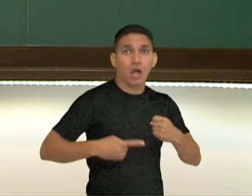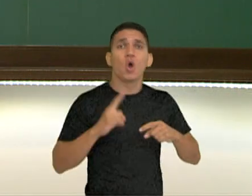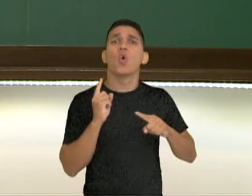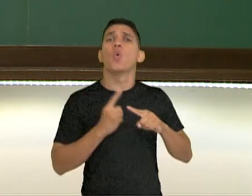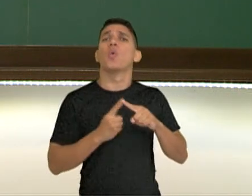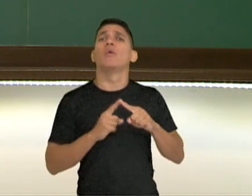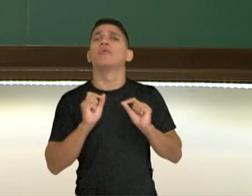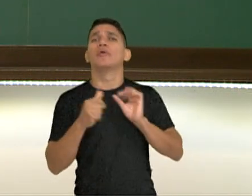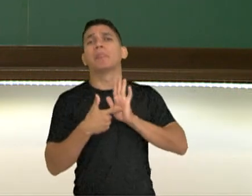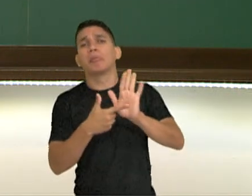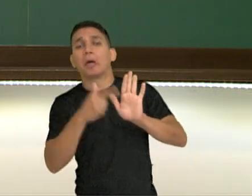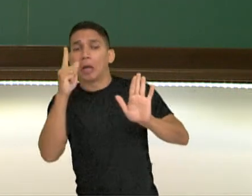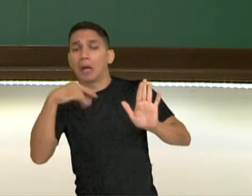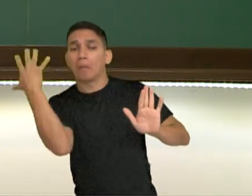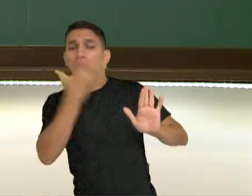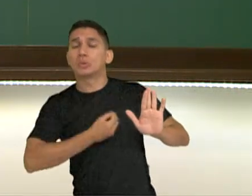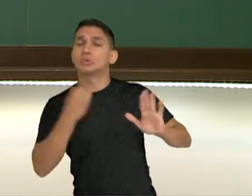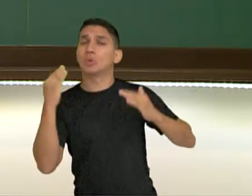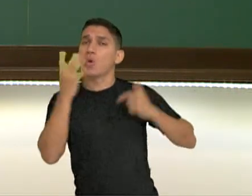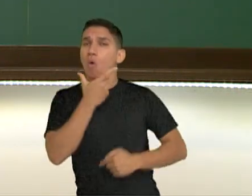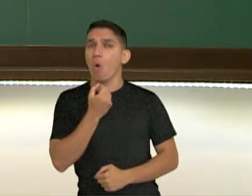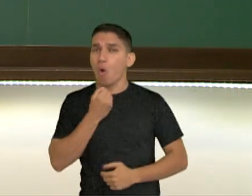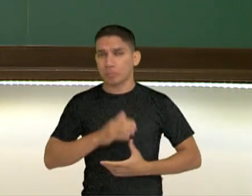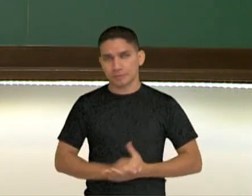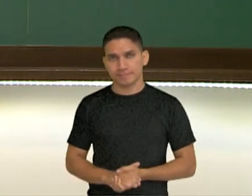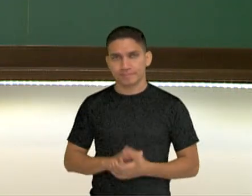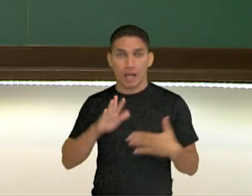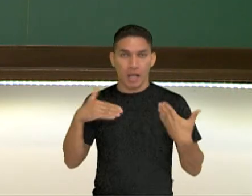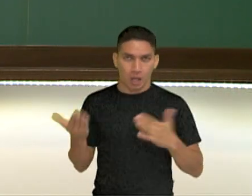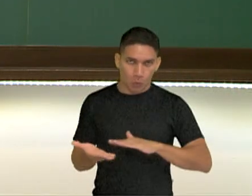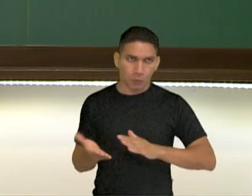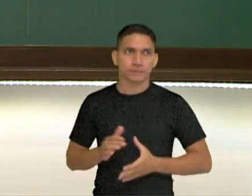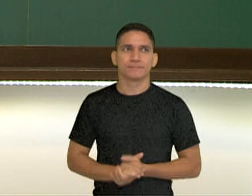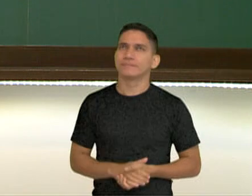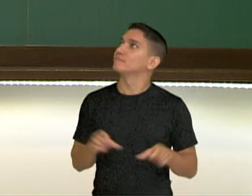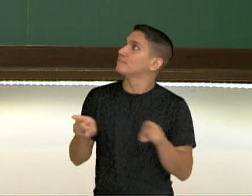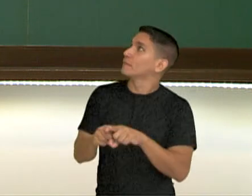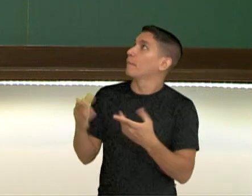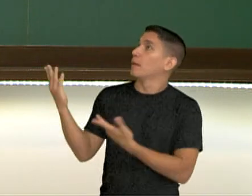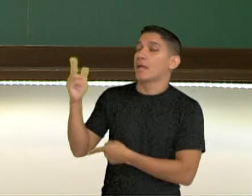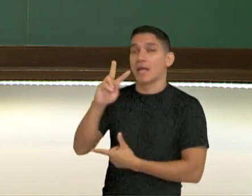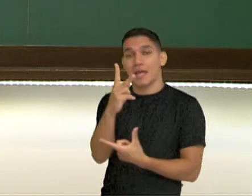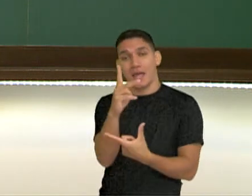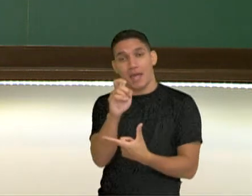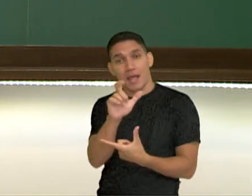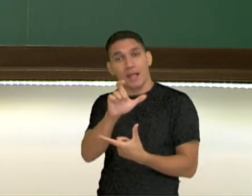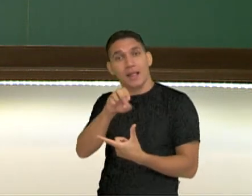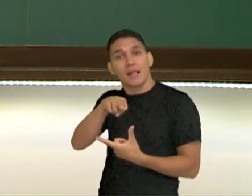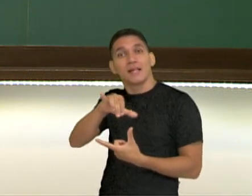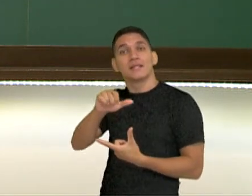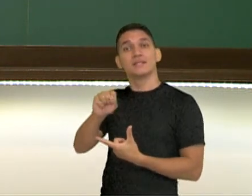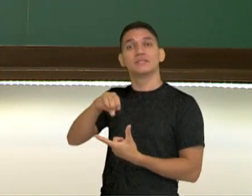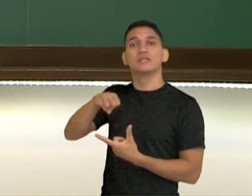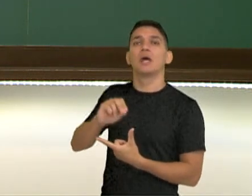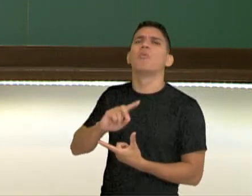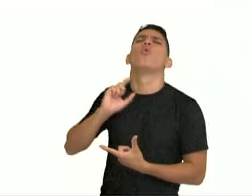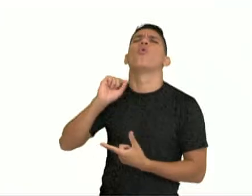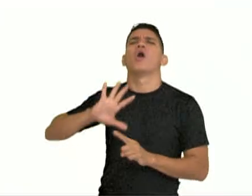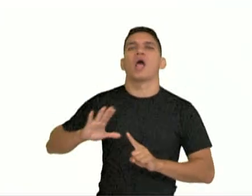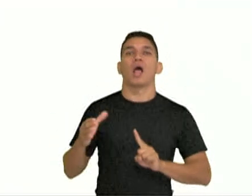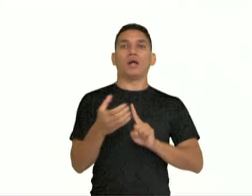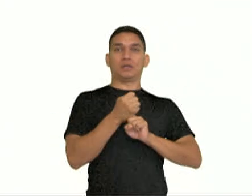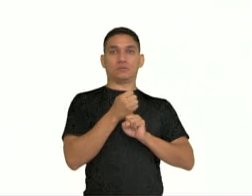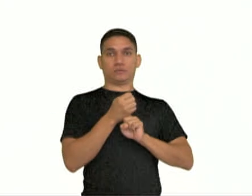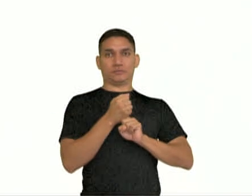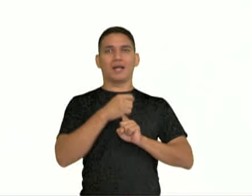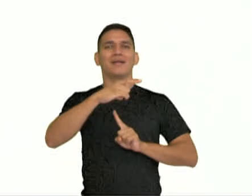de um homem até hoje. E nós já falamos aqui do helenismo. Com o domínio macedônico na Grécia,